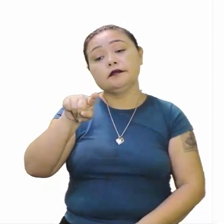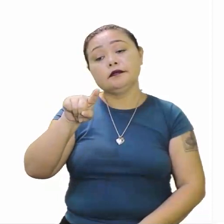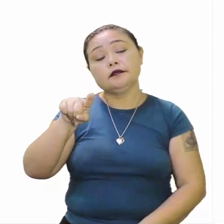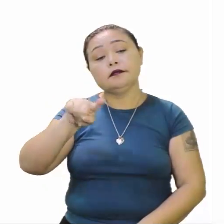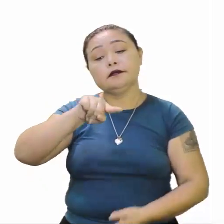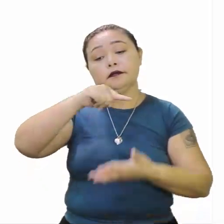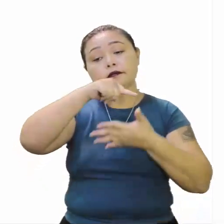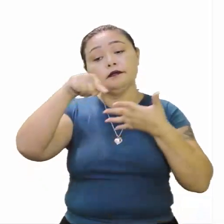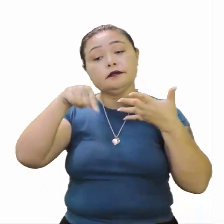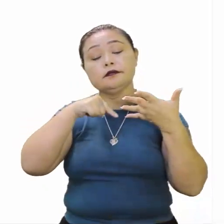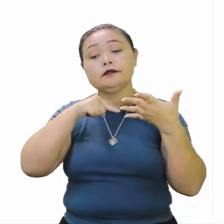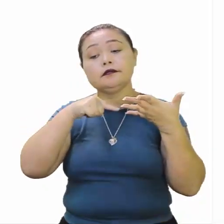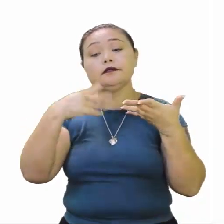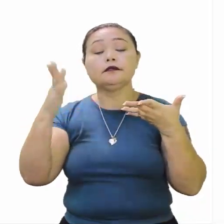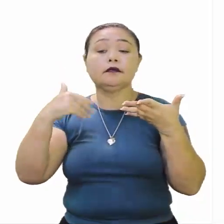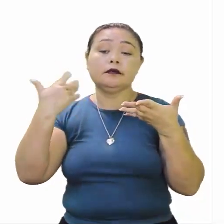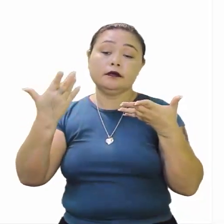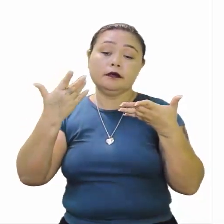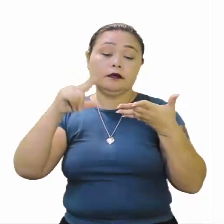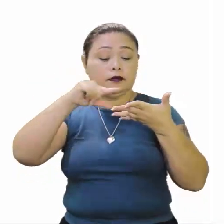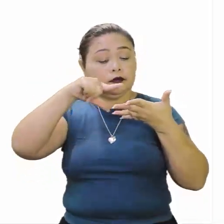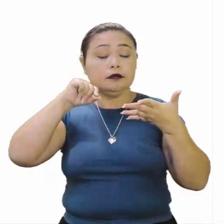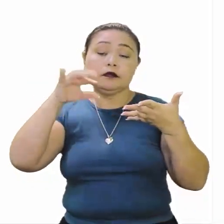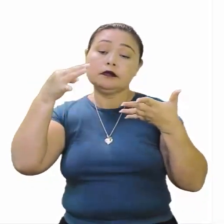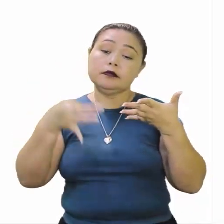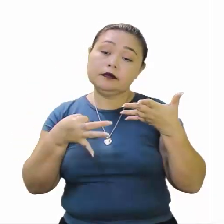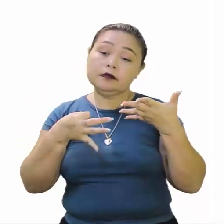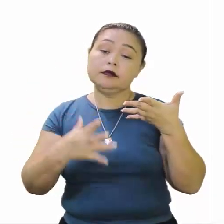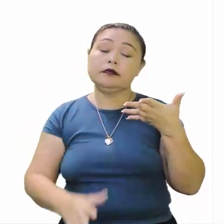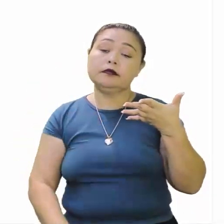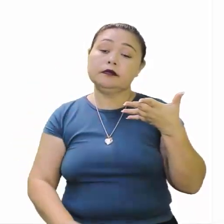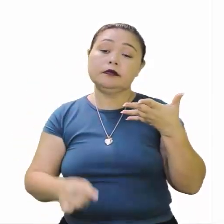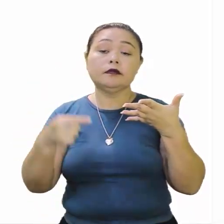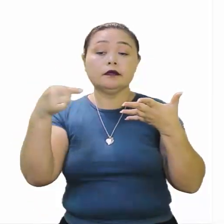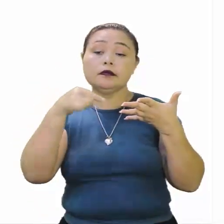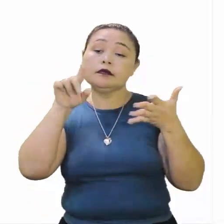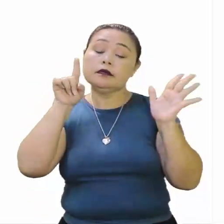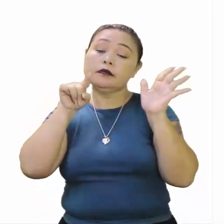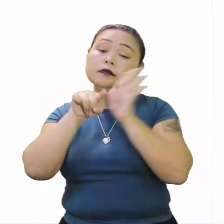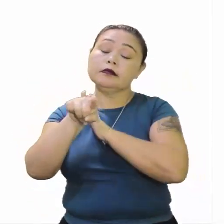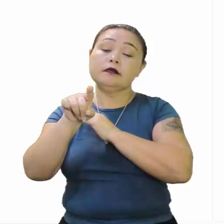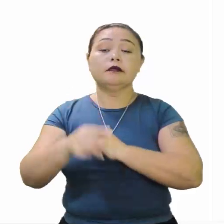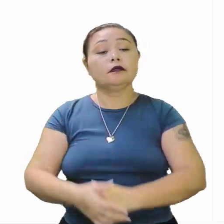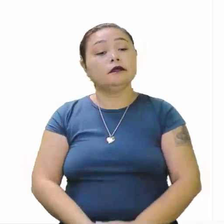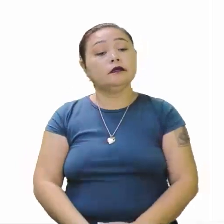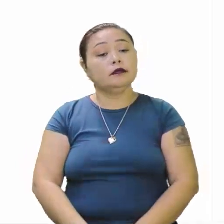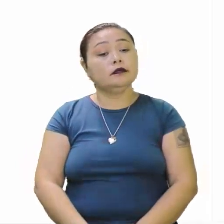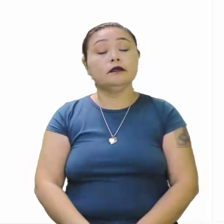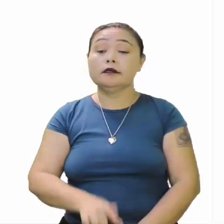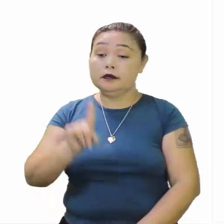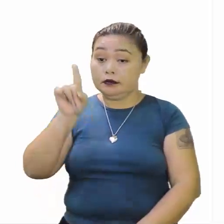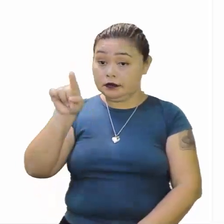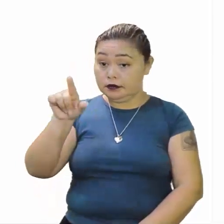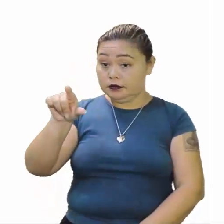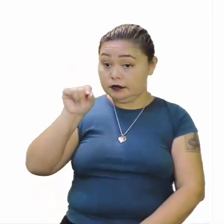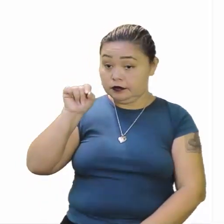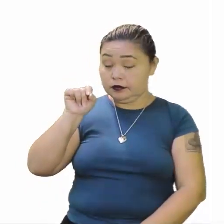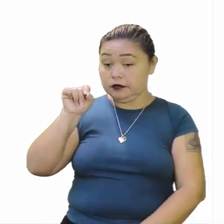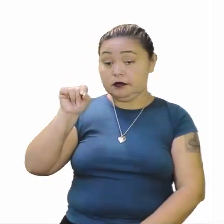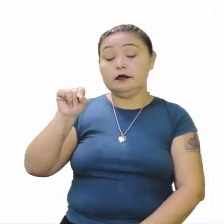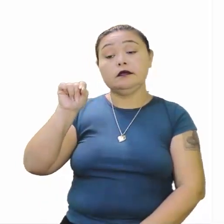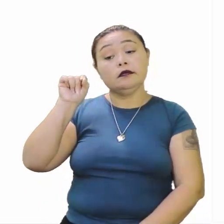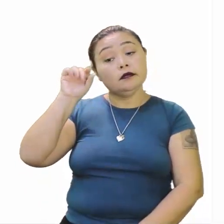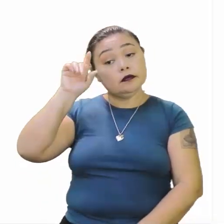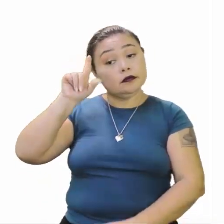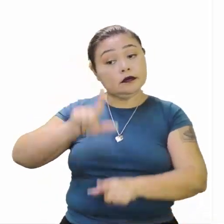sobre isso? Qual seria a alternativa correta para esta questão? Se você assinalou a